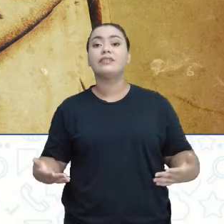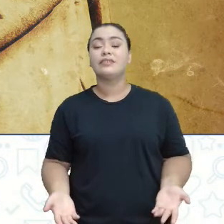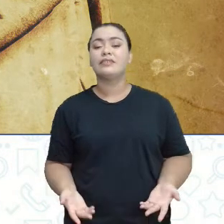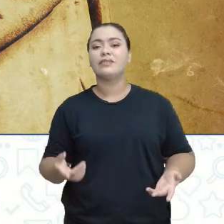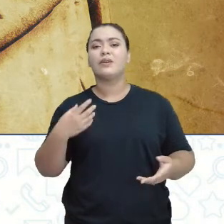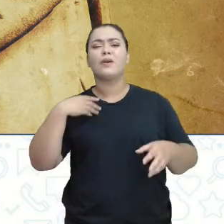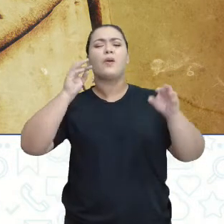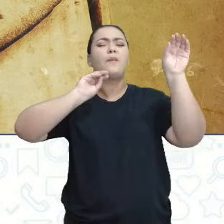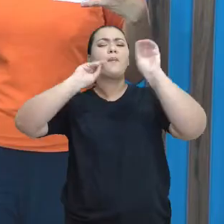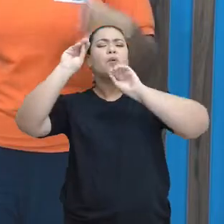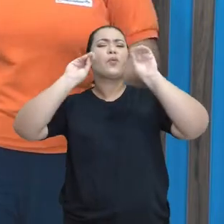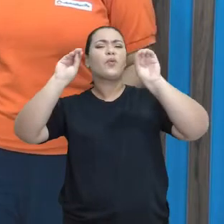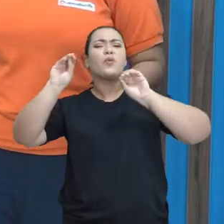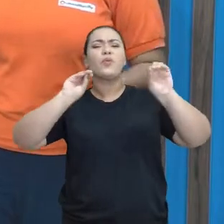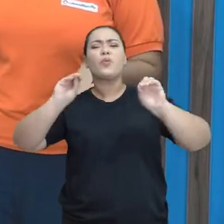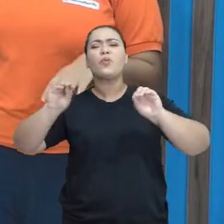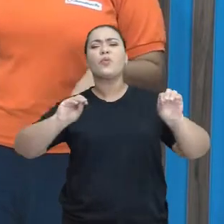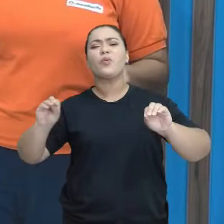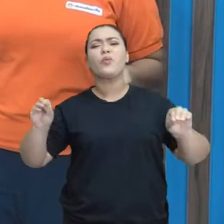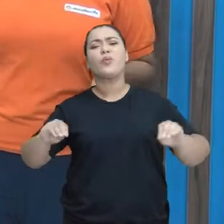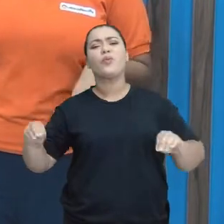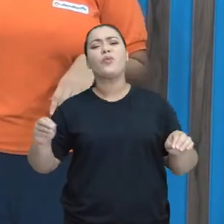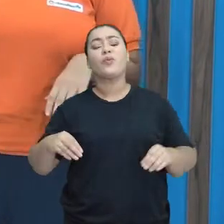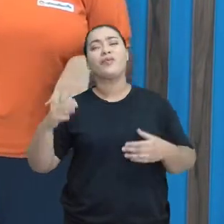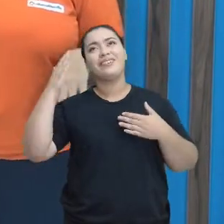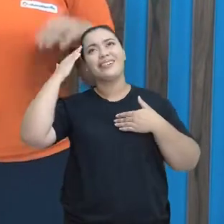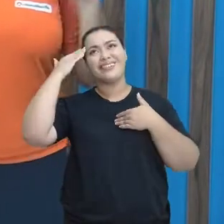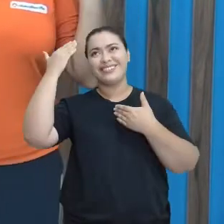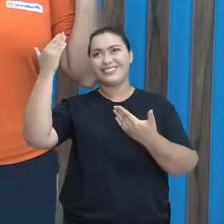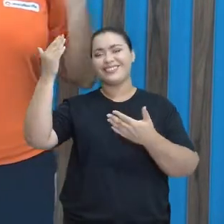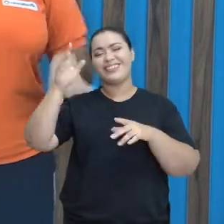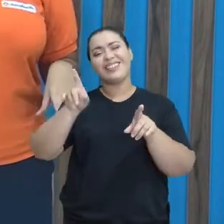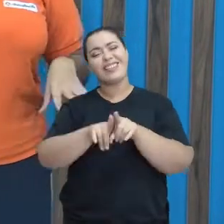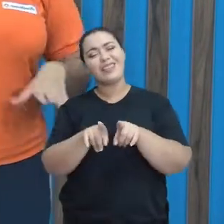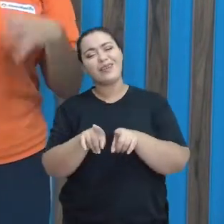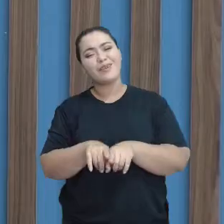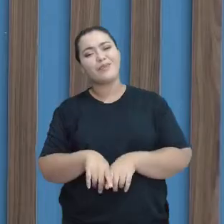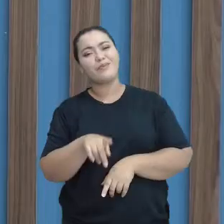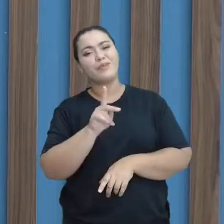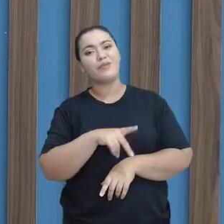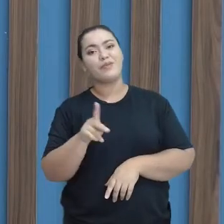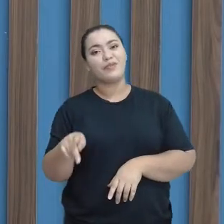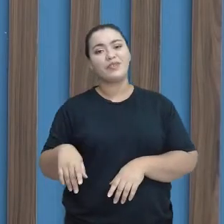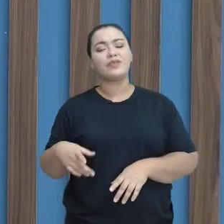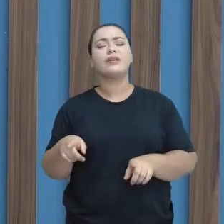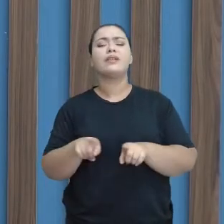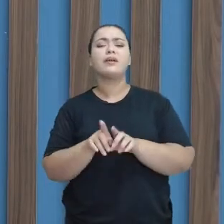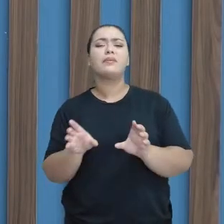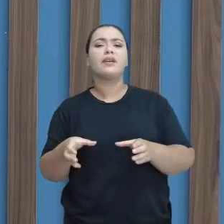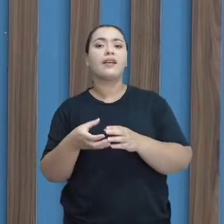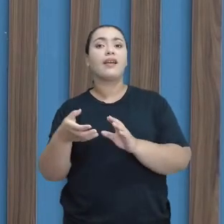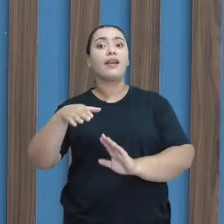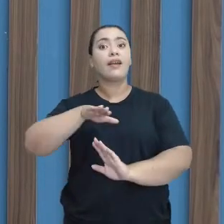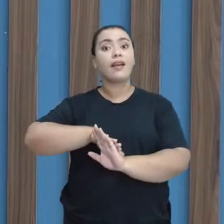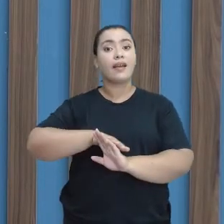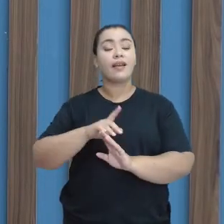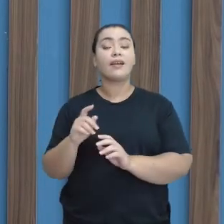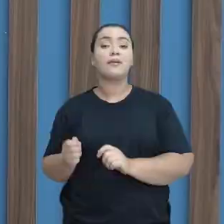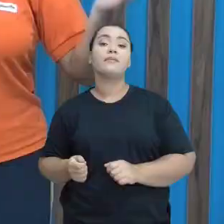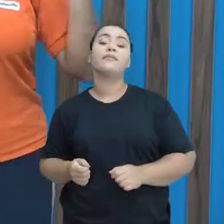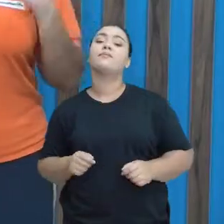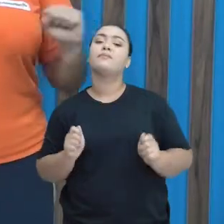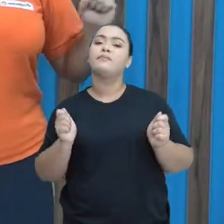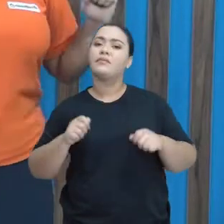um beijo para vocês, um agradecimento para a Gisela, para a professora Adriana, para a produção que permite que essa aula chegue até